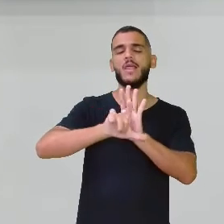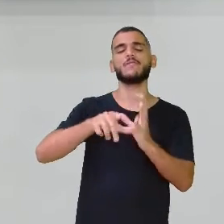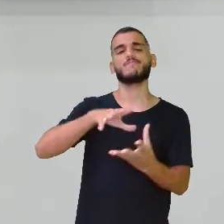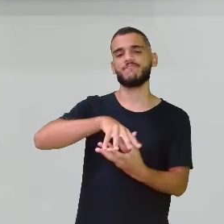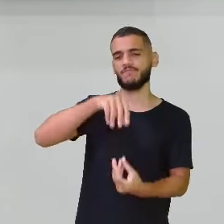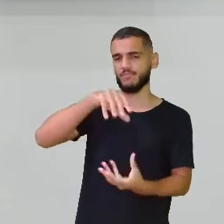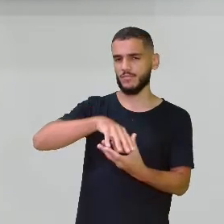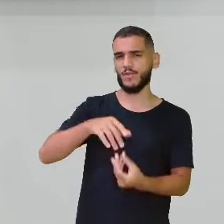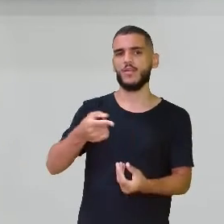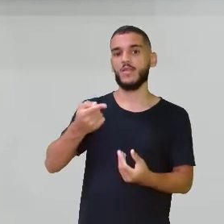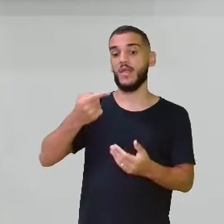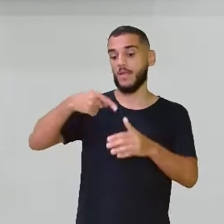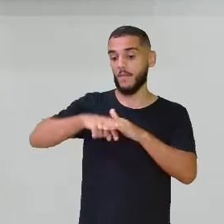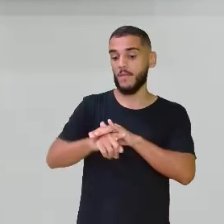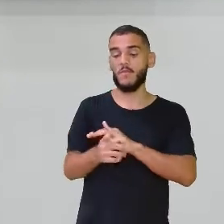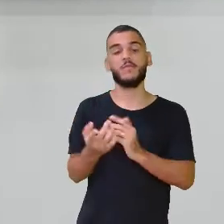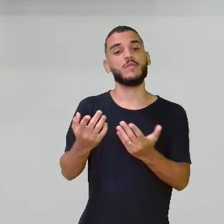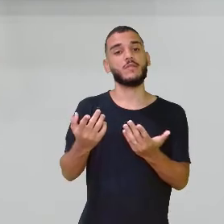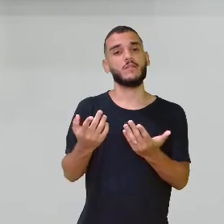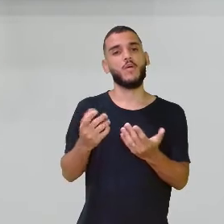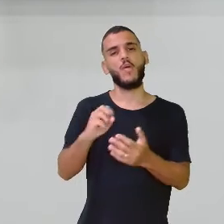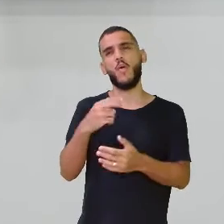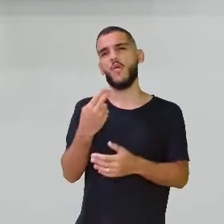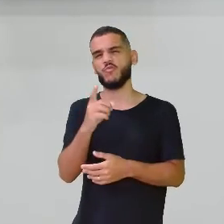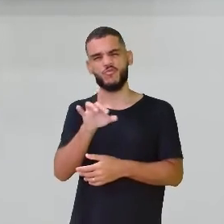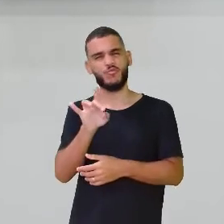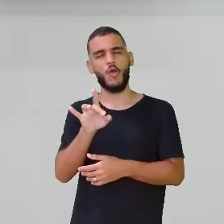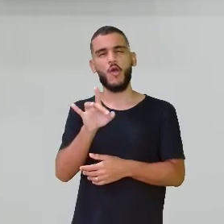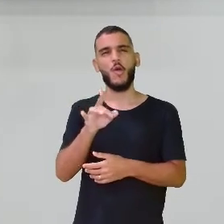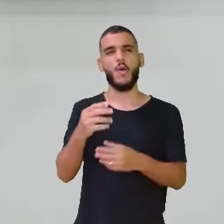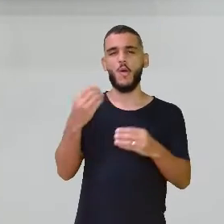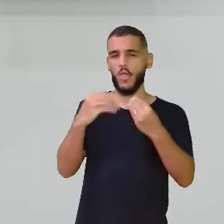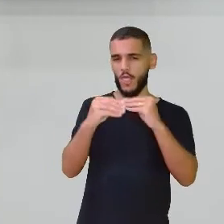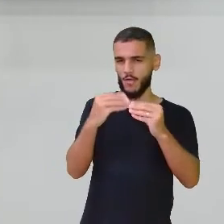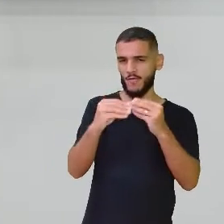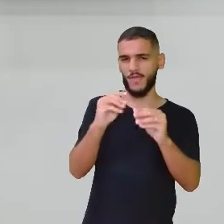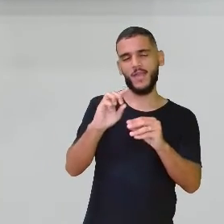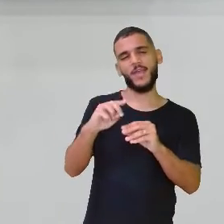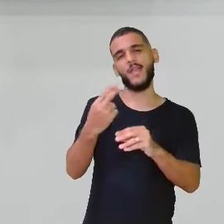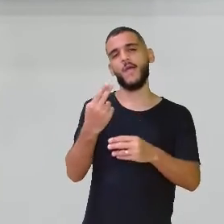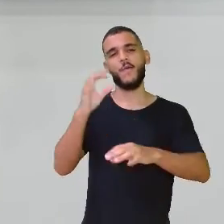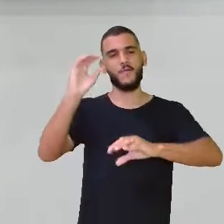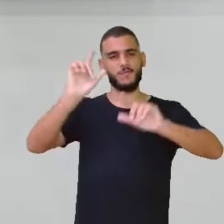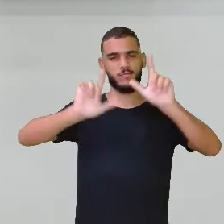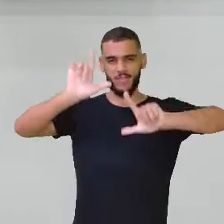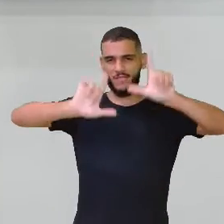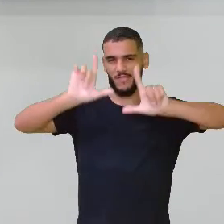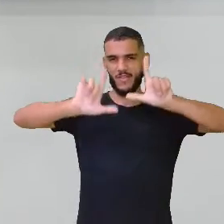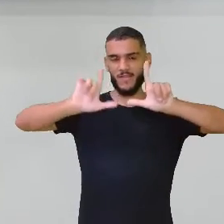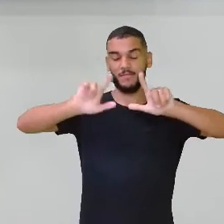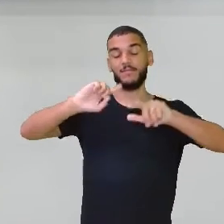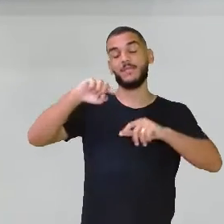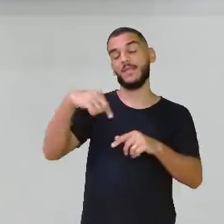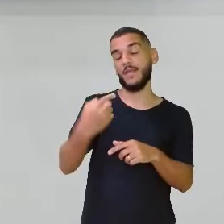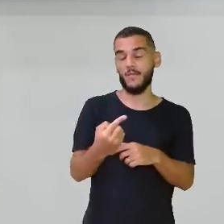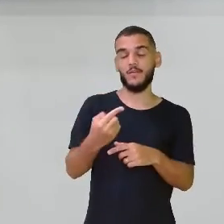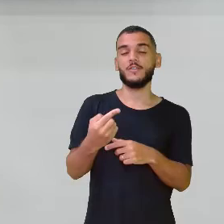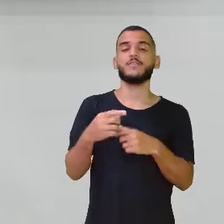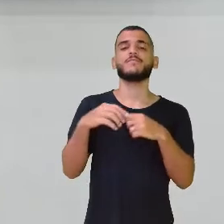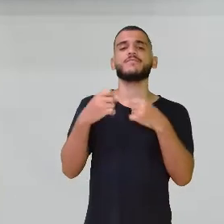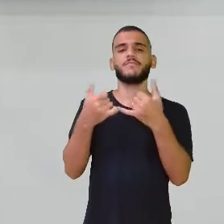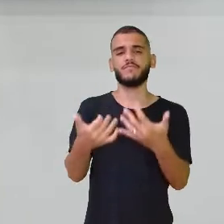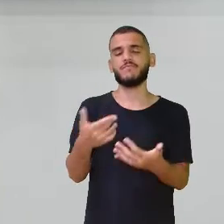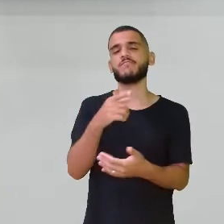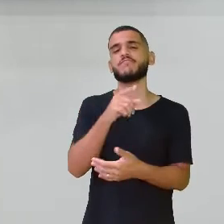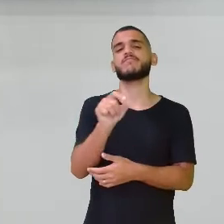e se aprofundado nele? Ou foi só na novela? Foi só na televisão? Mais adiante, eu peço que